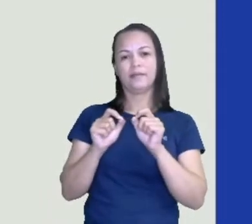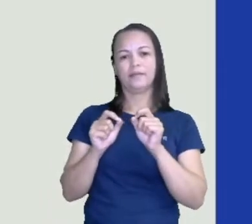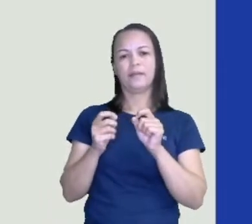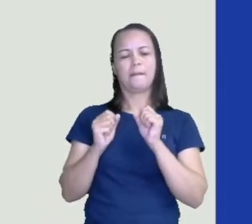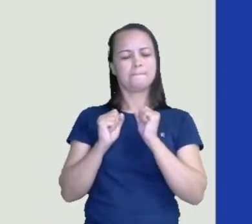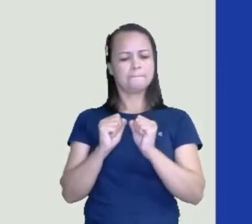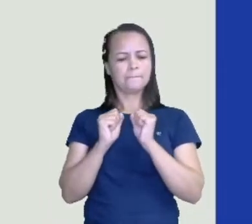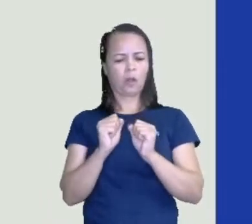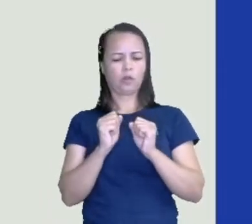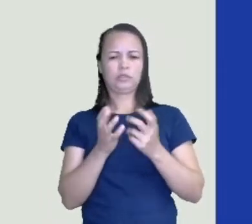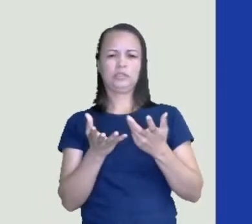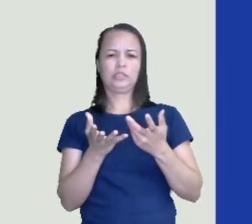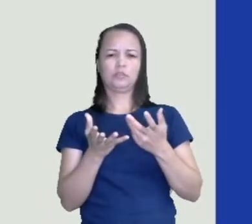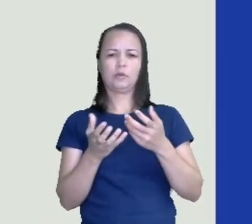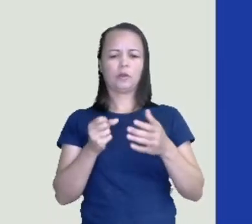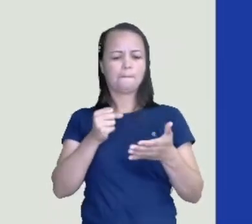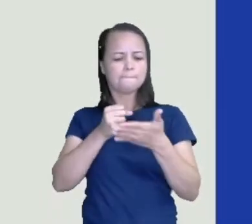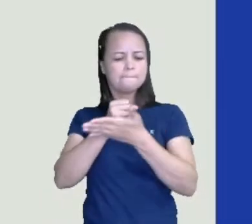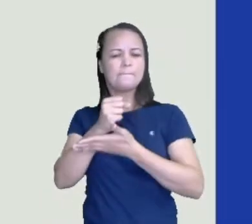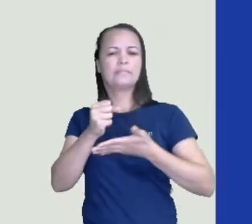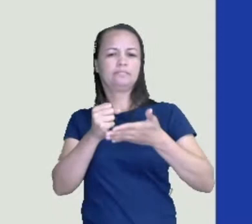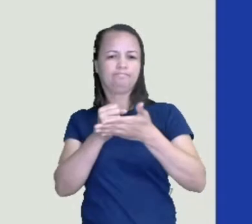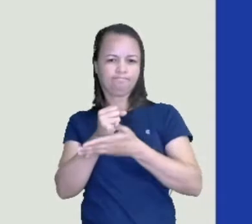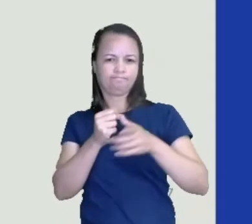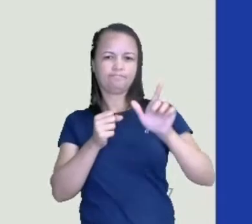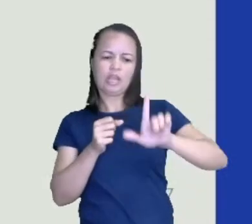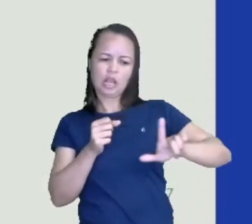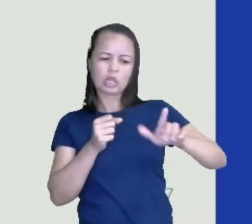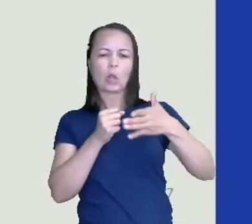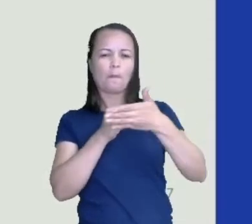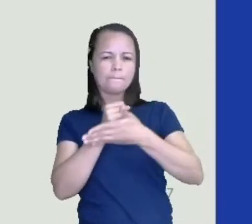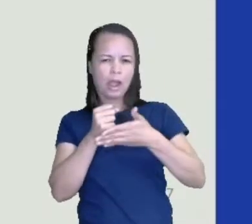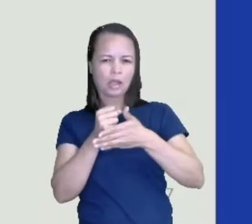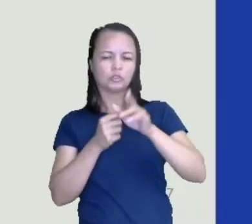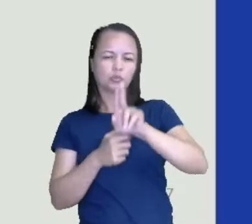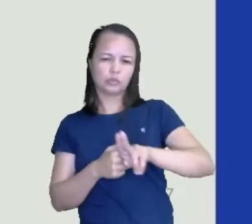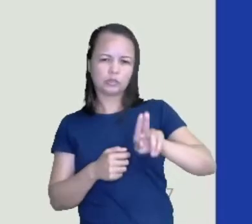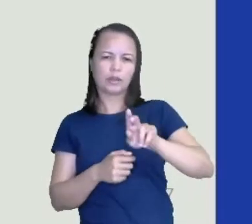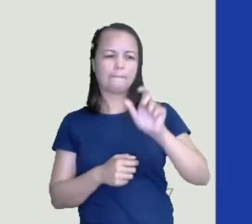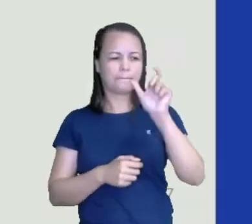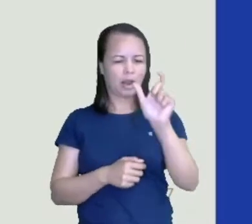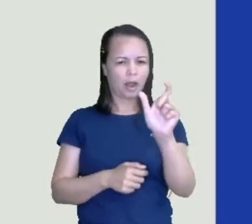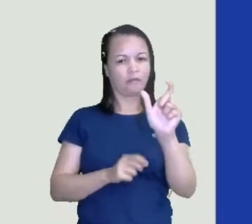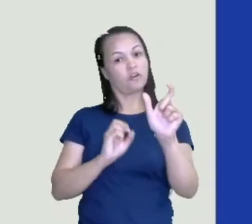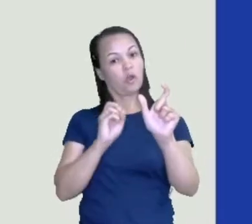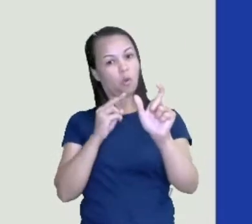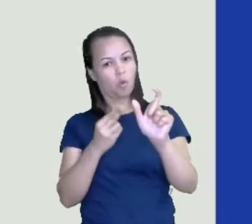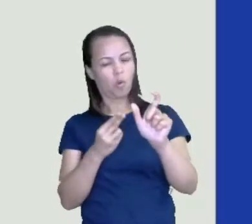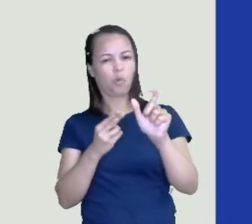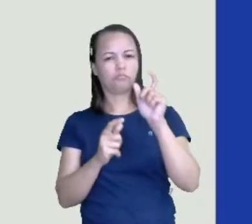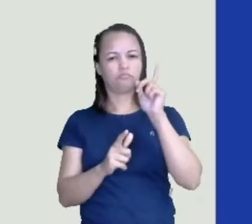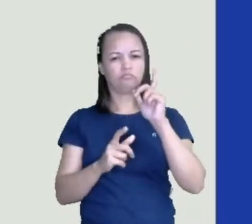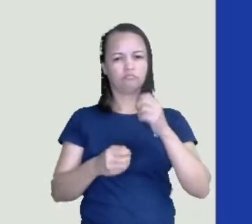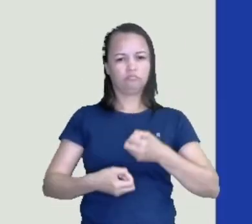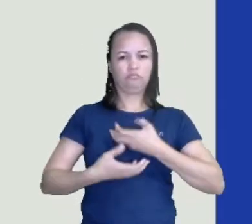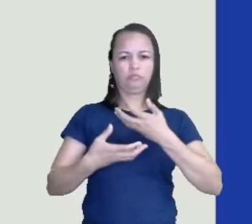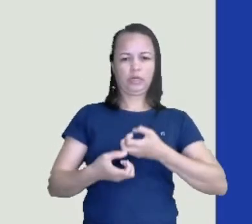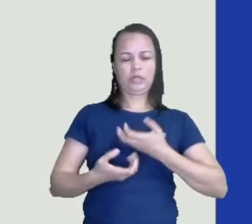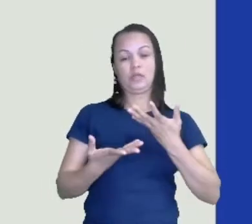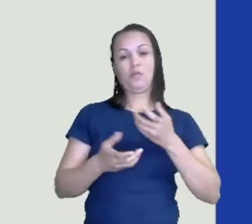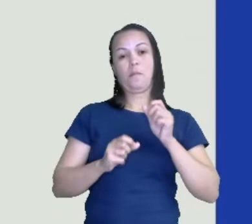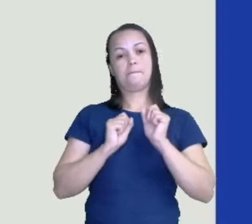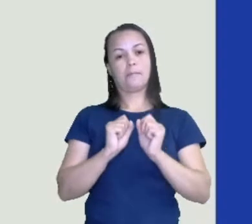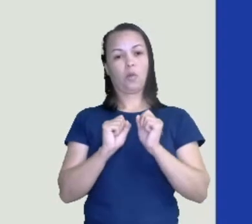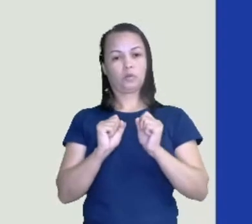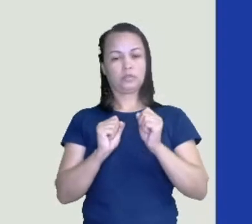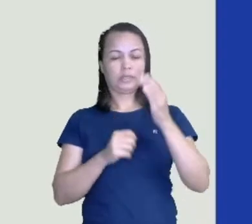tomado como sentido básico, usual da palavra ou expressão. Esse pode ser